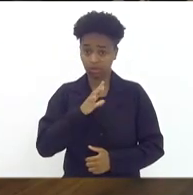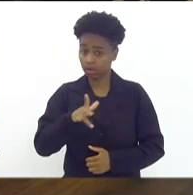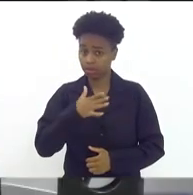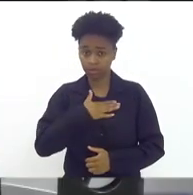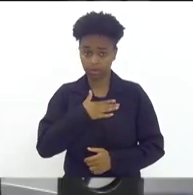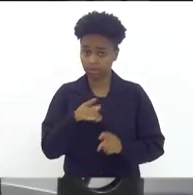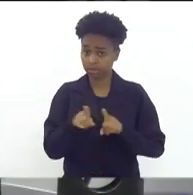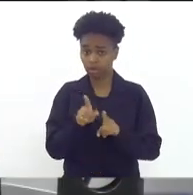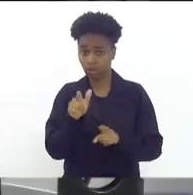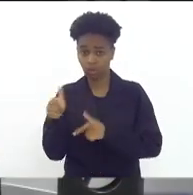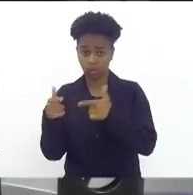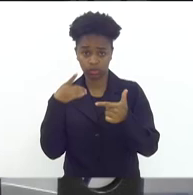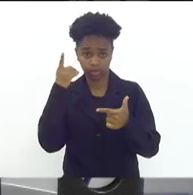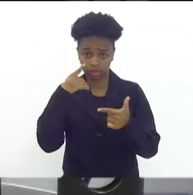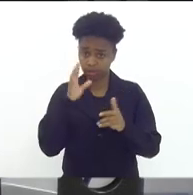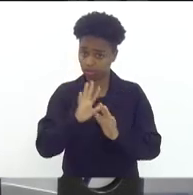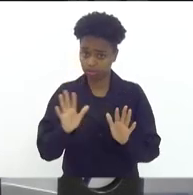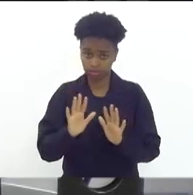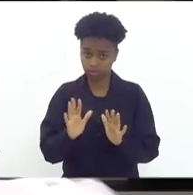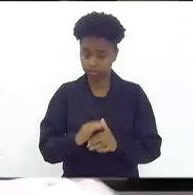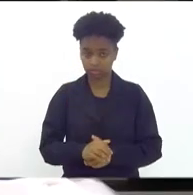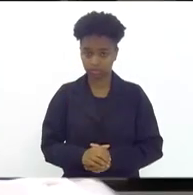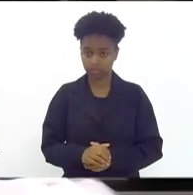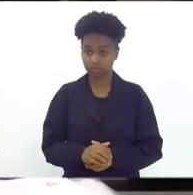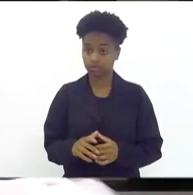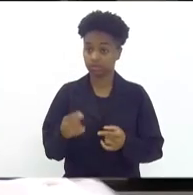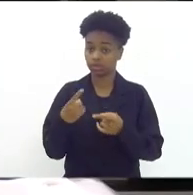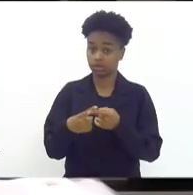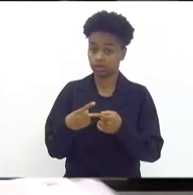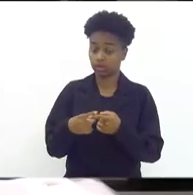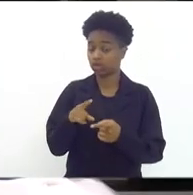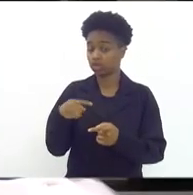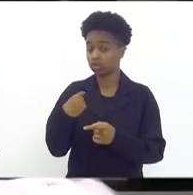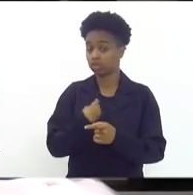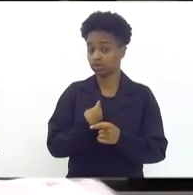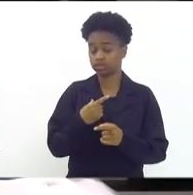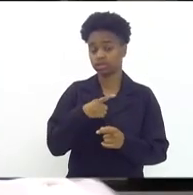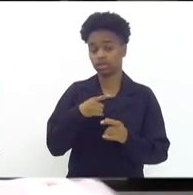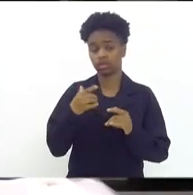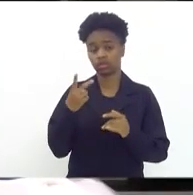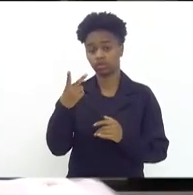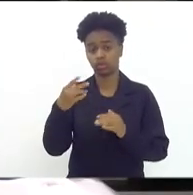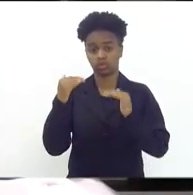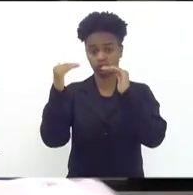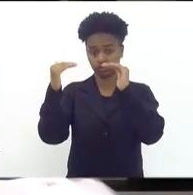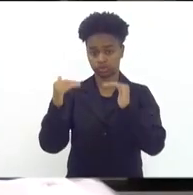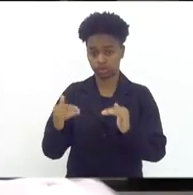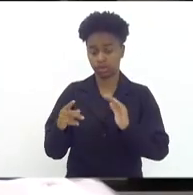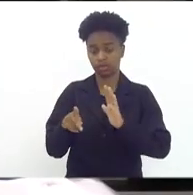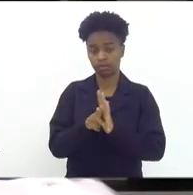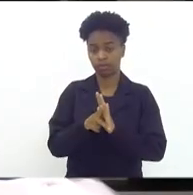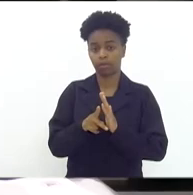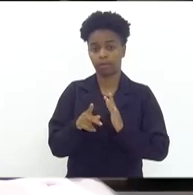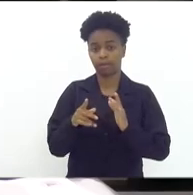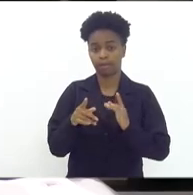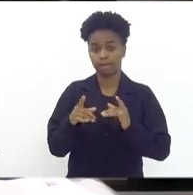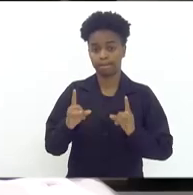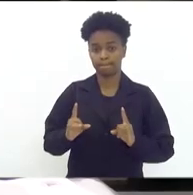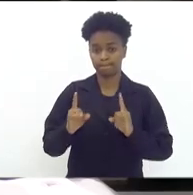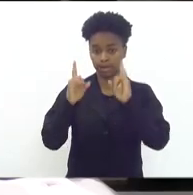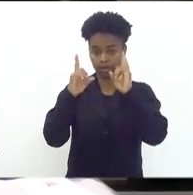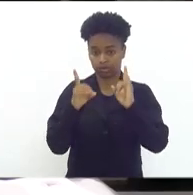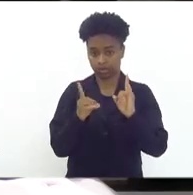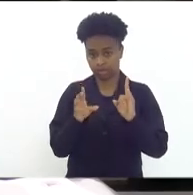a nenhum Deputado aqui né porque nós ocupamos dois andares dentro do prédio administrado pelo Dr Então essa